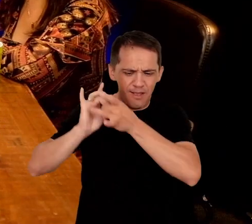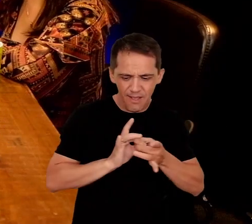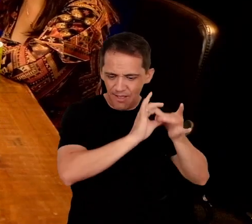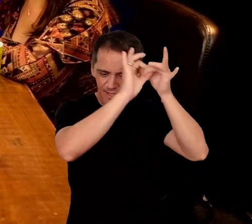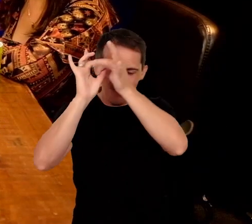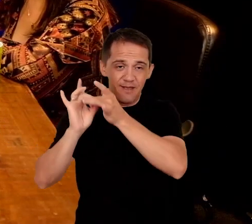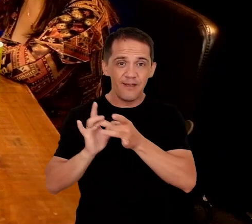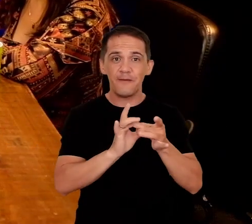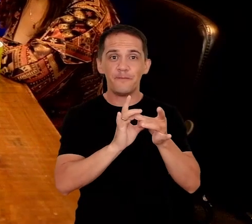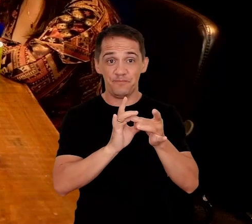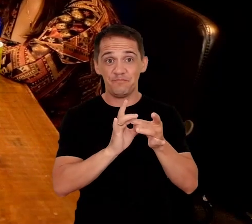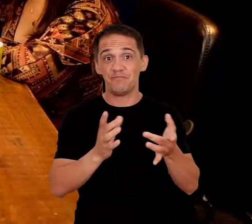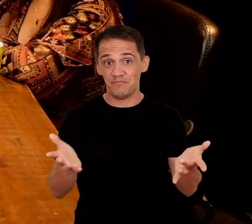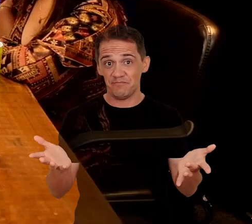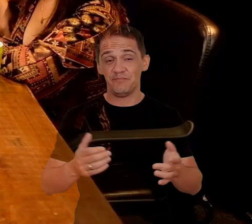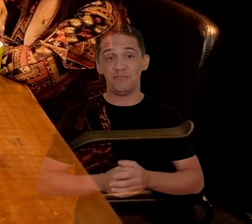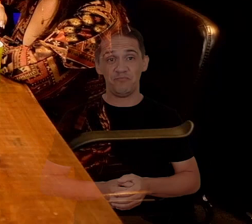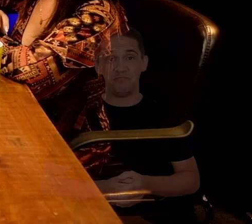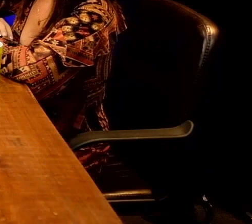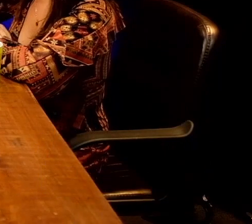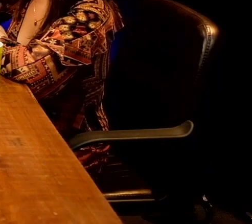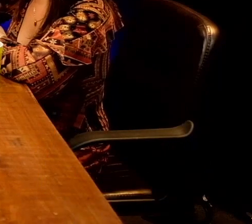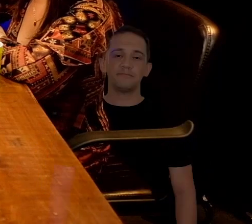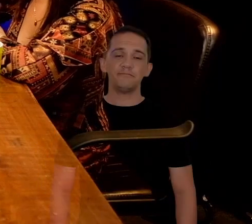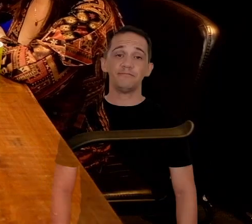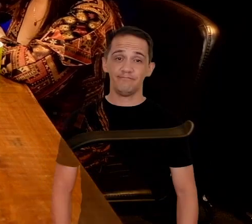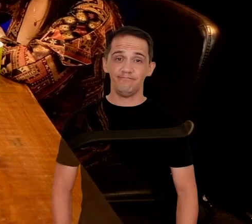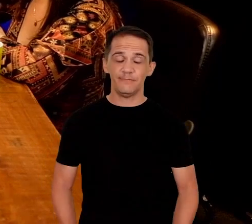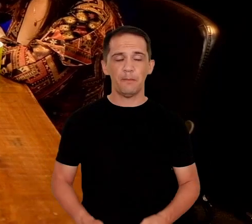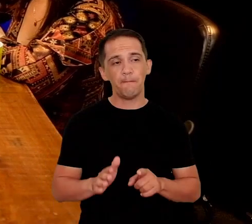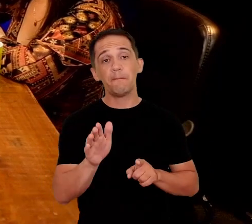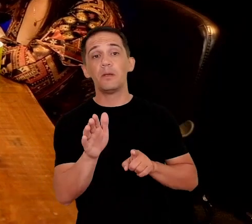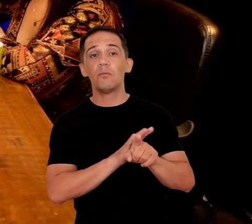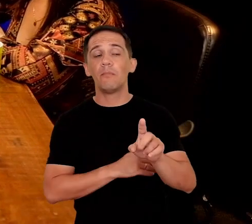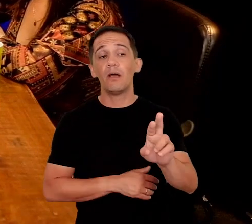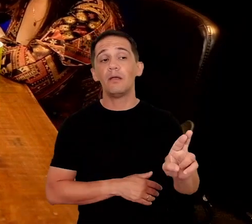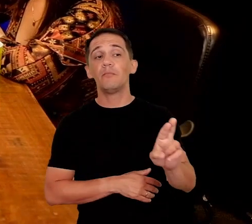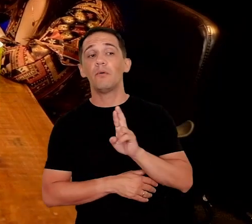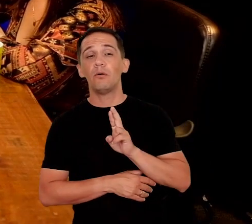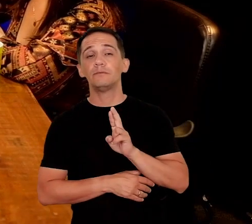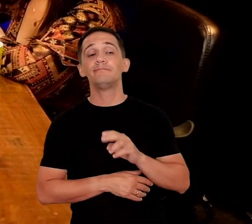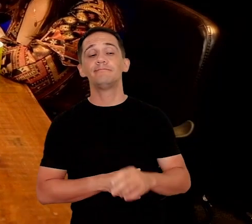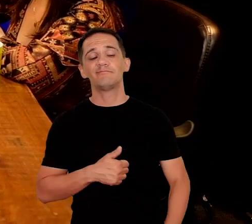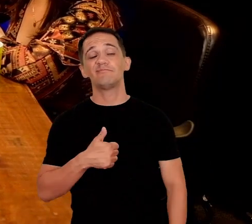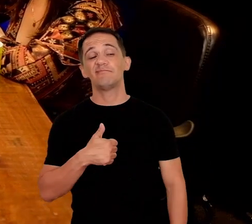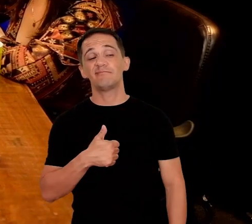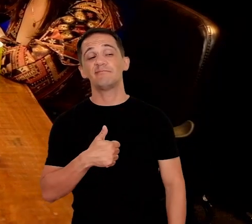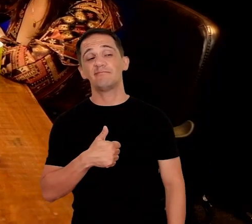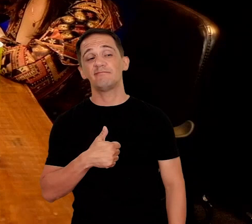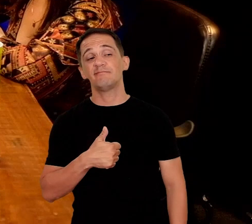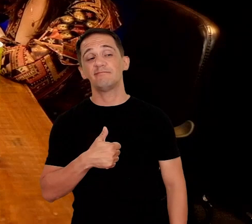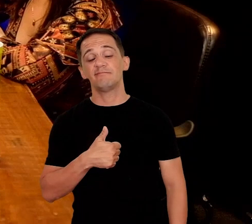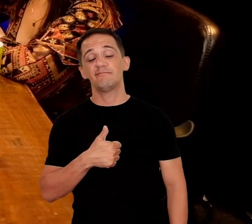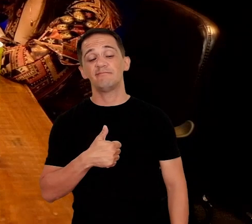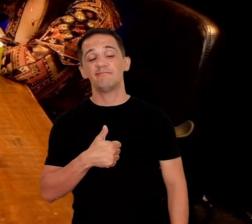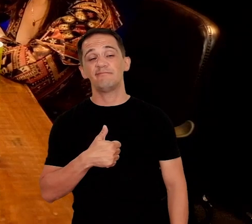Né? Então tudo tem que E usar aí a muita expressão. resposta... A mão tá dizendo, mas a cara... Mais ou menos. Tipo assim,